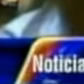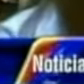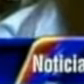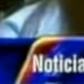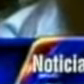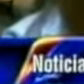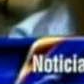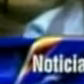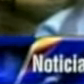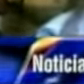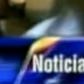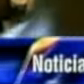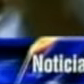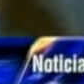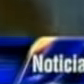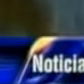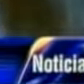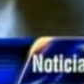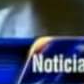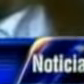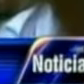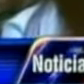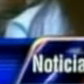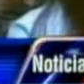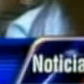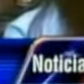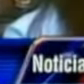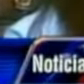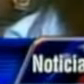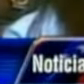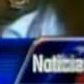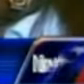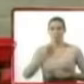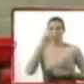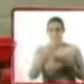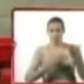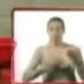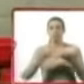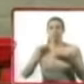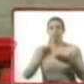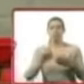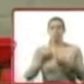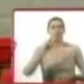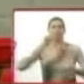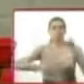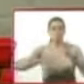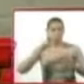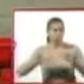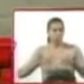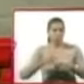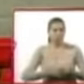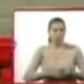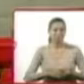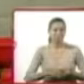Chaves A vice-presidente do Conselho Nacional eleitoral garantiu que a auditoria não colocará em causa e em qualquer circunstância a